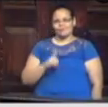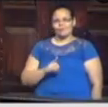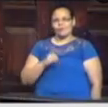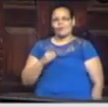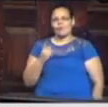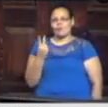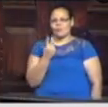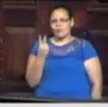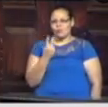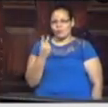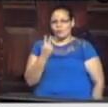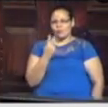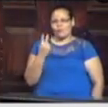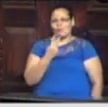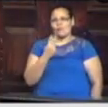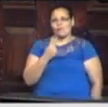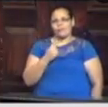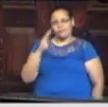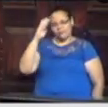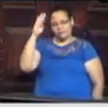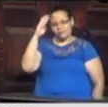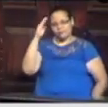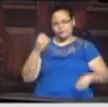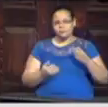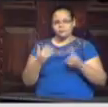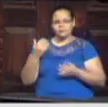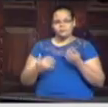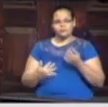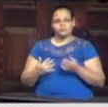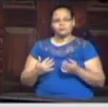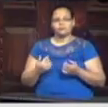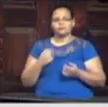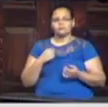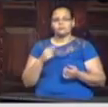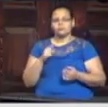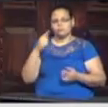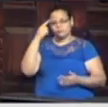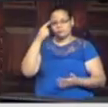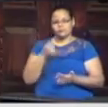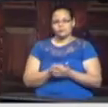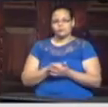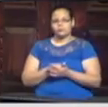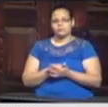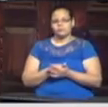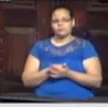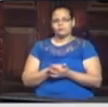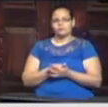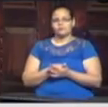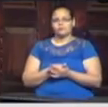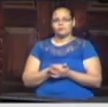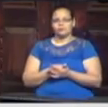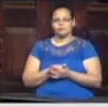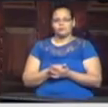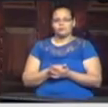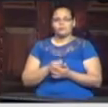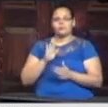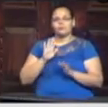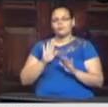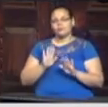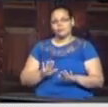2 destaques. Não há... Deputado, eu não vou debater, estou decidindo. Sim. Então está